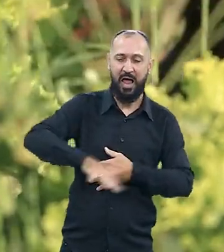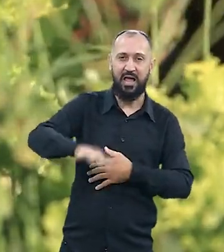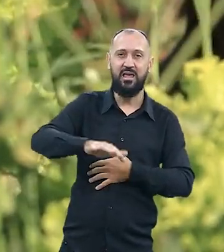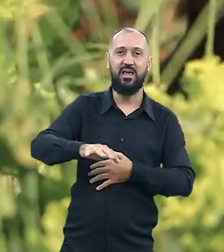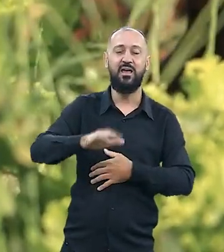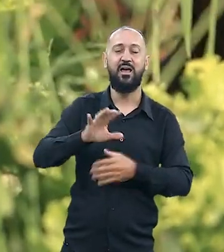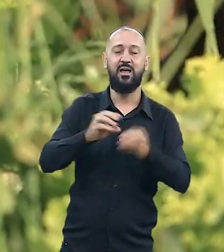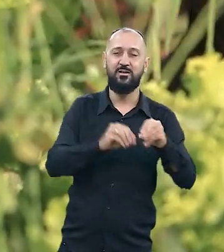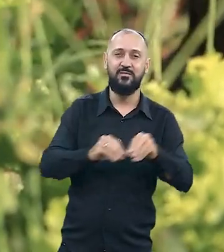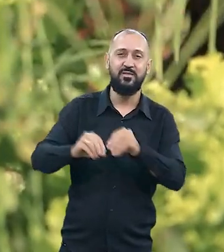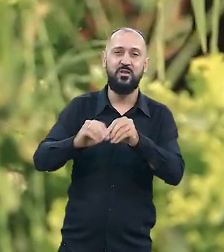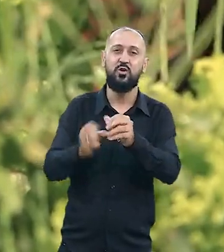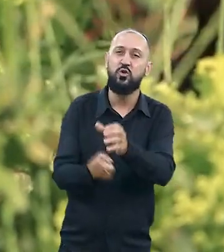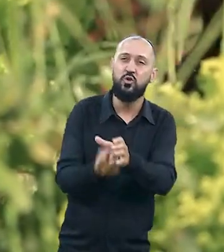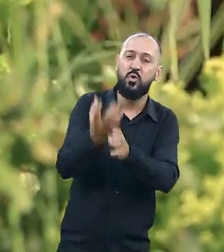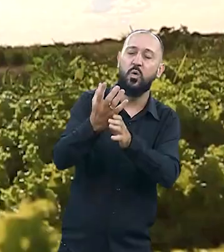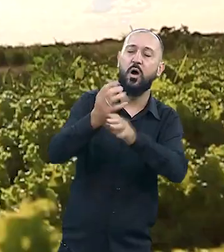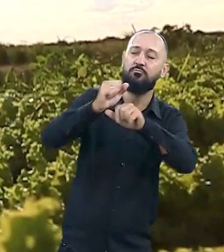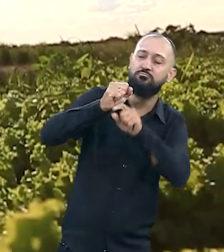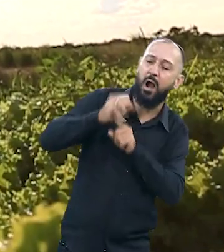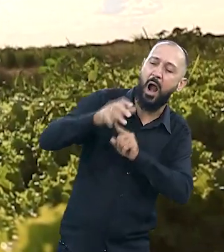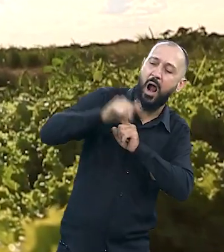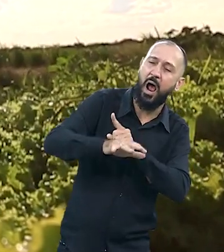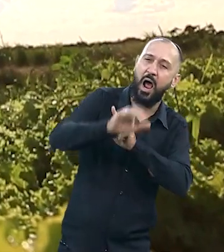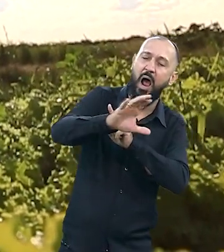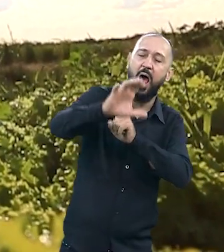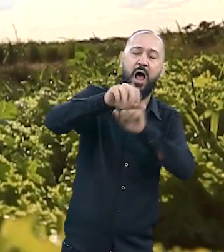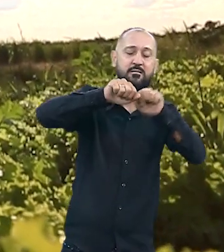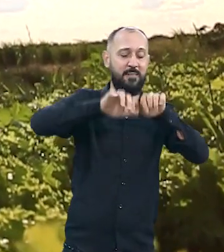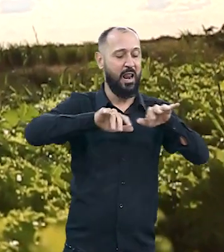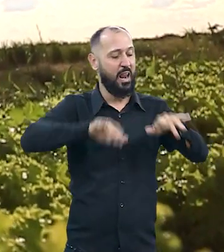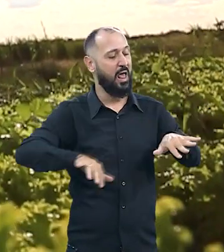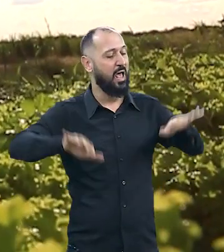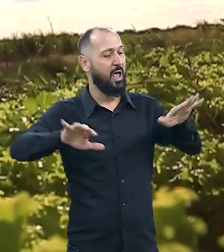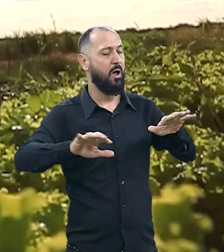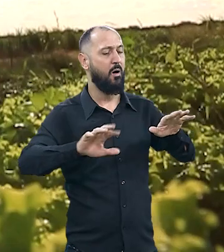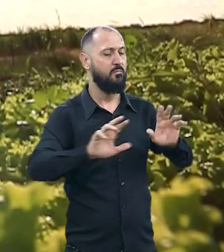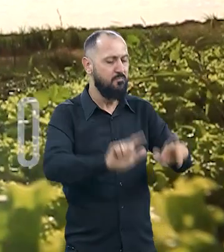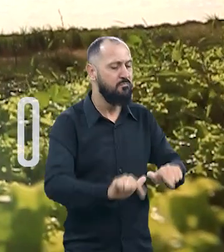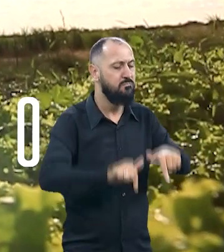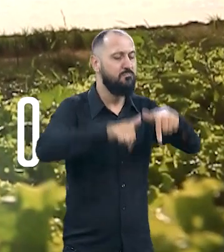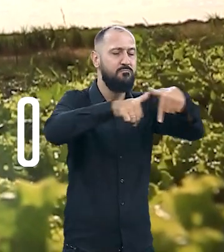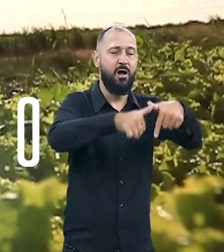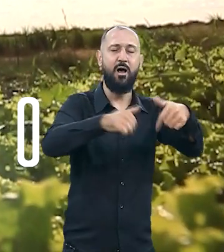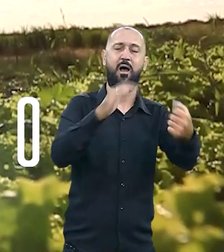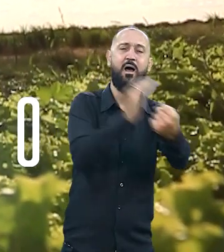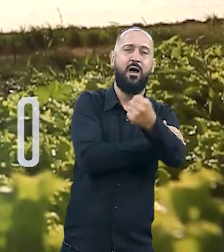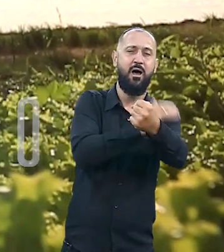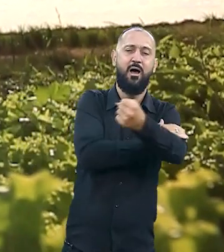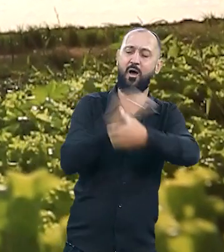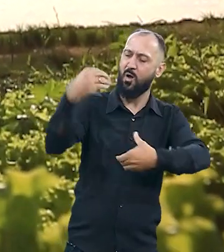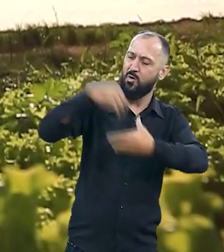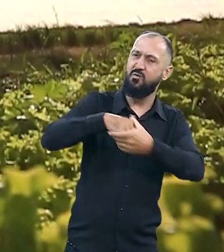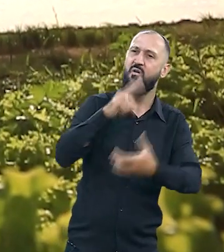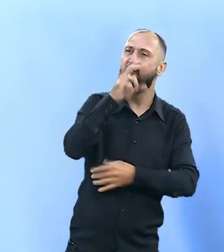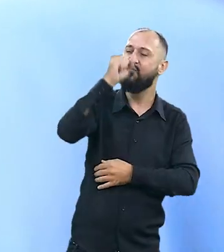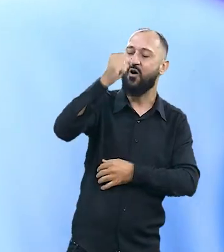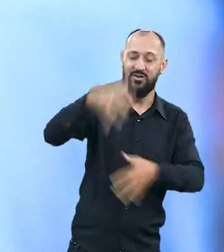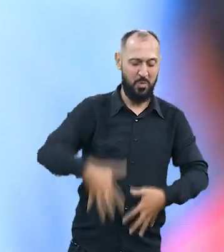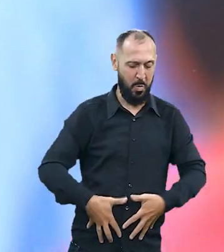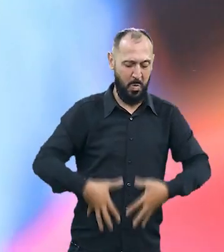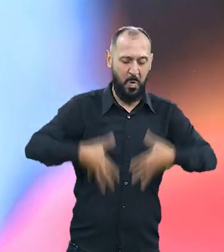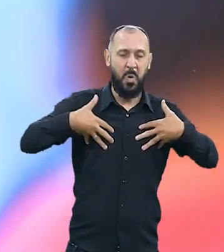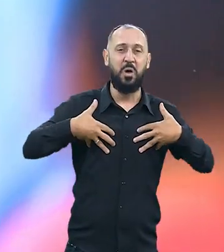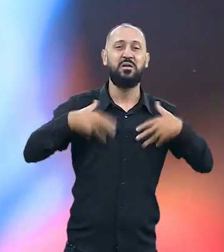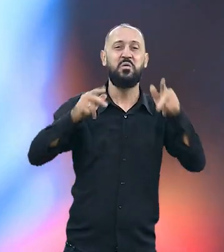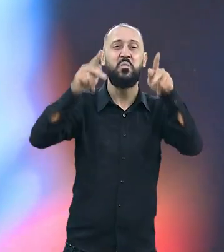minha terra, essa regra entoa, ressoa, ecoa. Povo aguerrido que traz na essência o